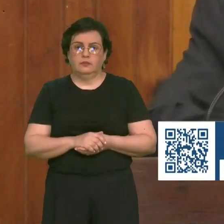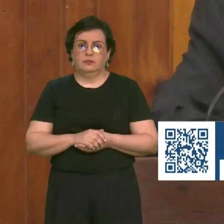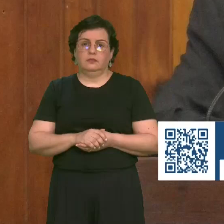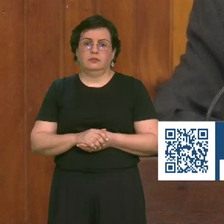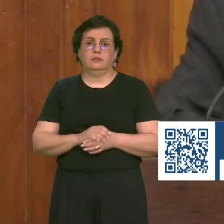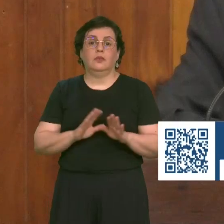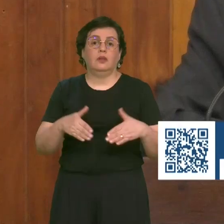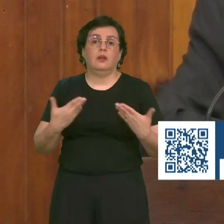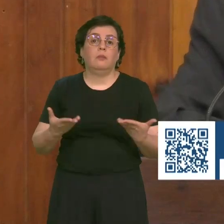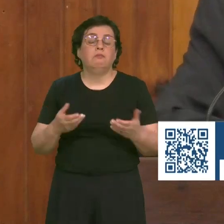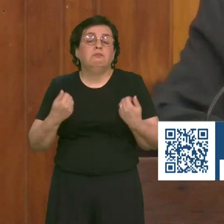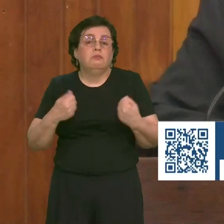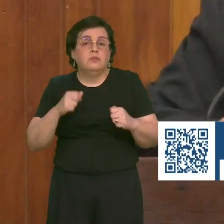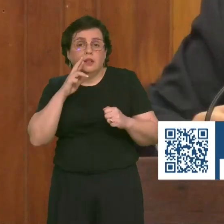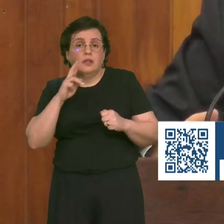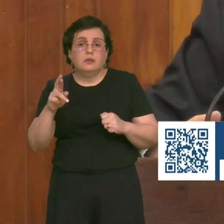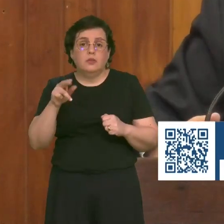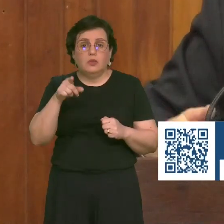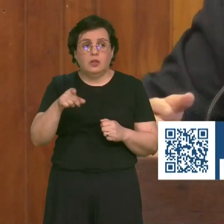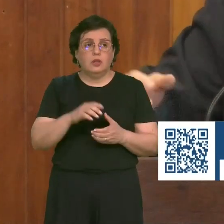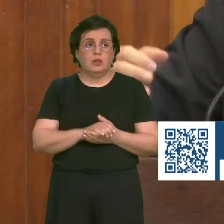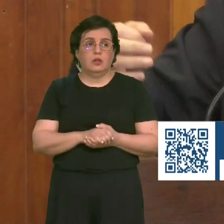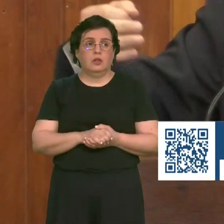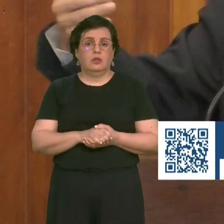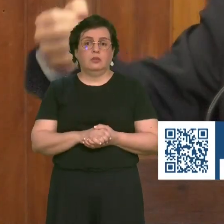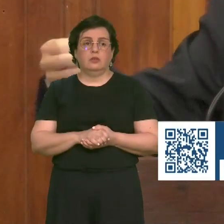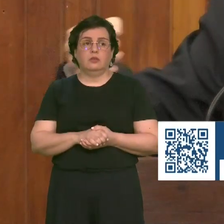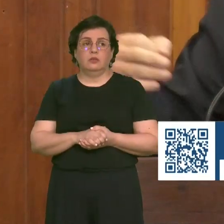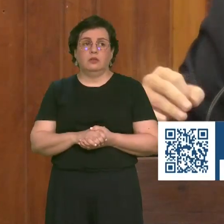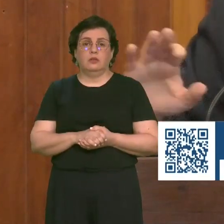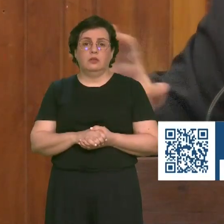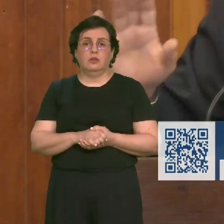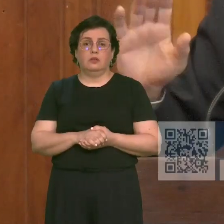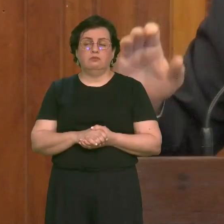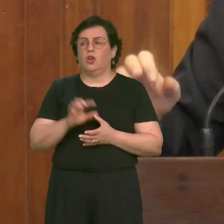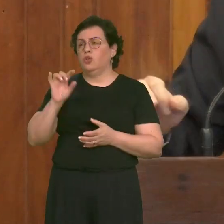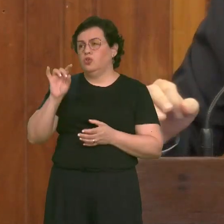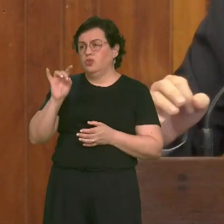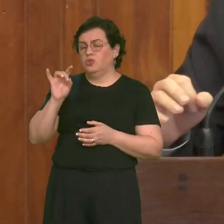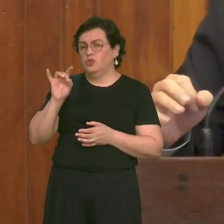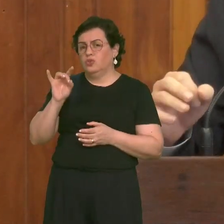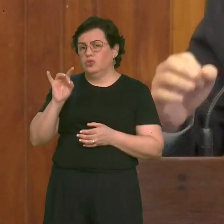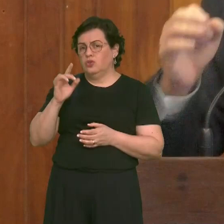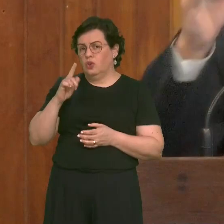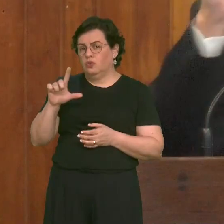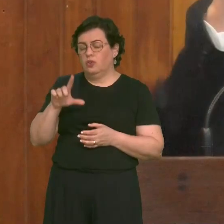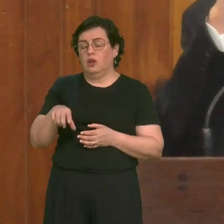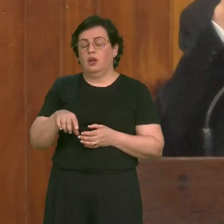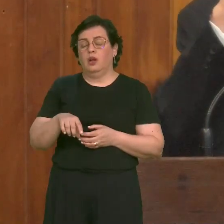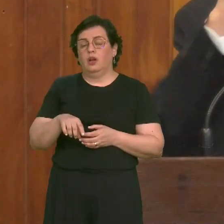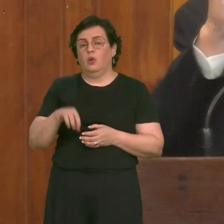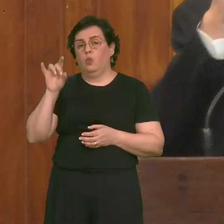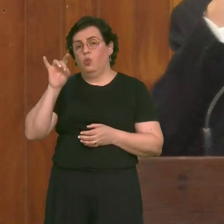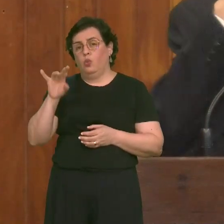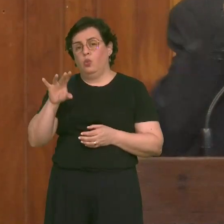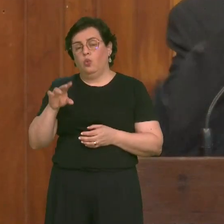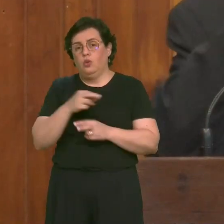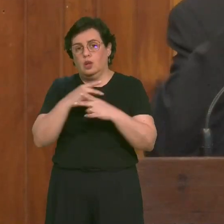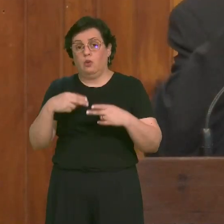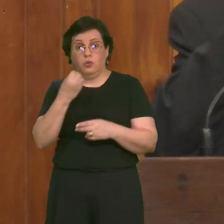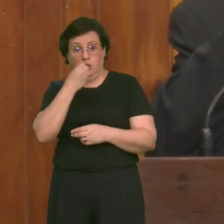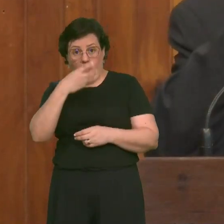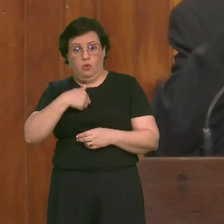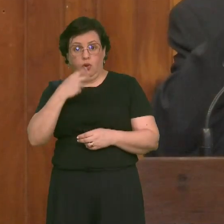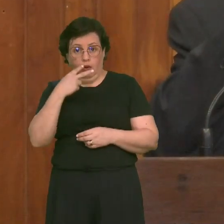isso tem que ser respondido e a única coisa é só para completar sua cliente a única coisa boa que